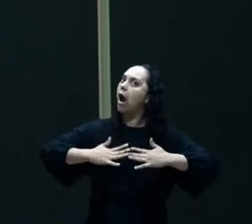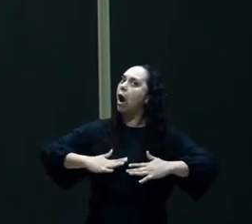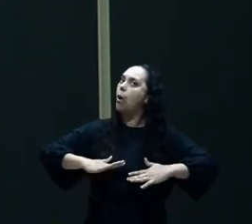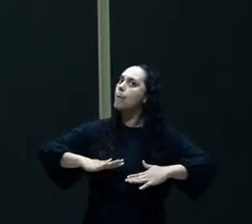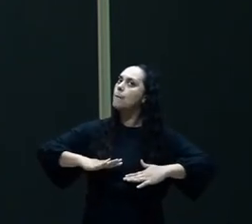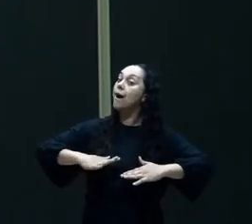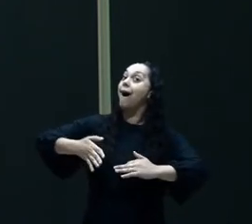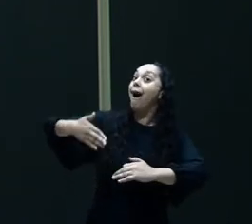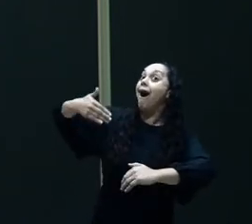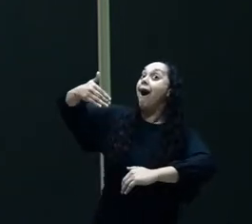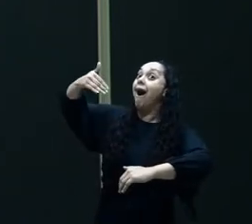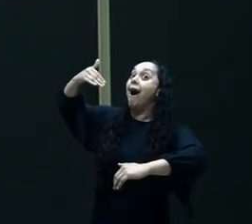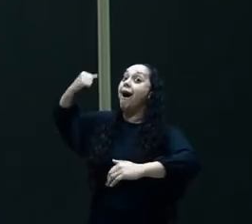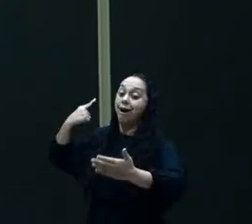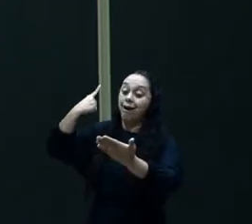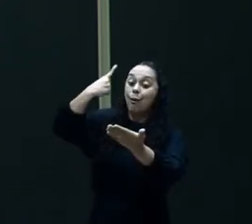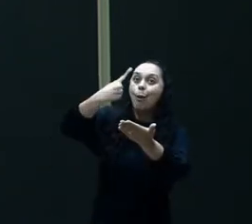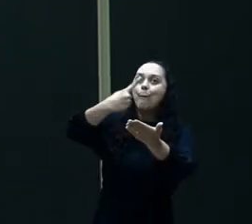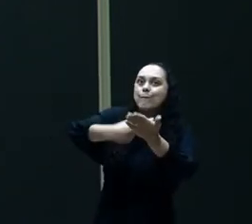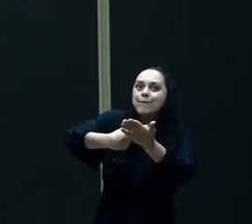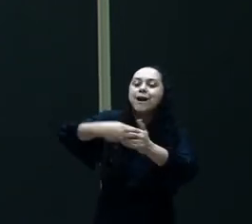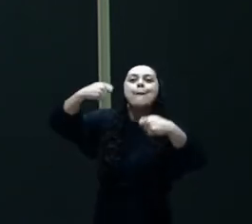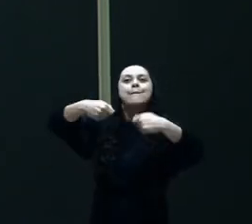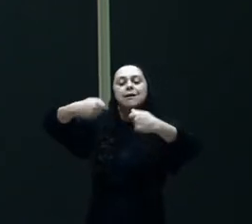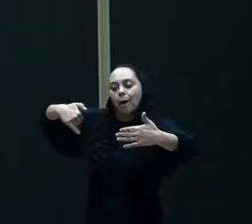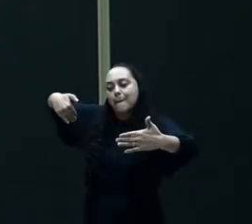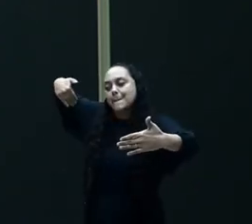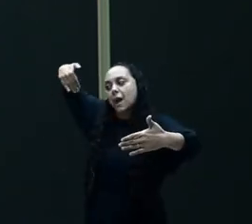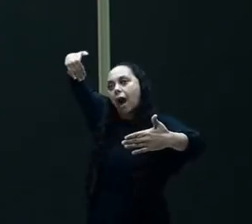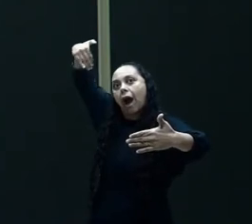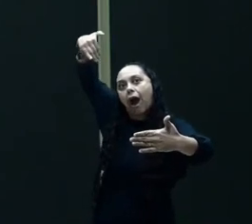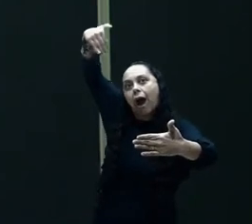não é simples receber a promessa é coisa